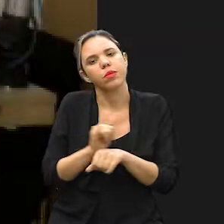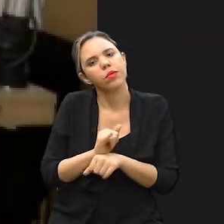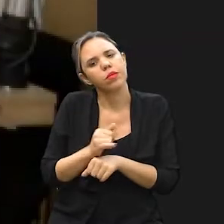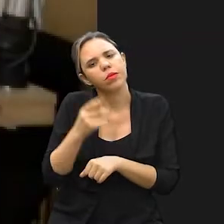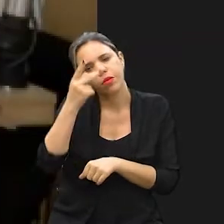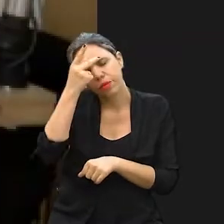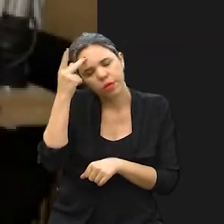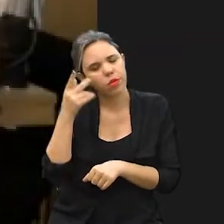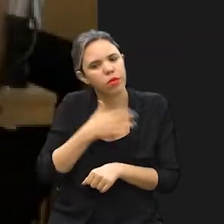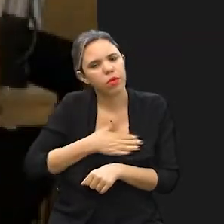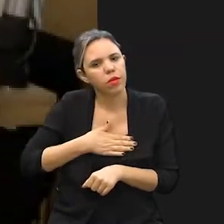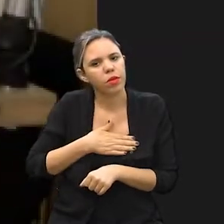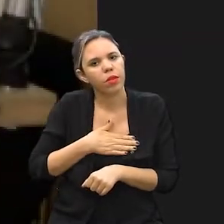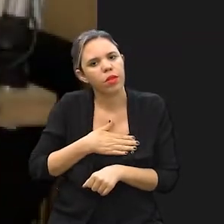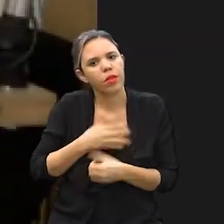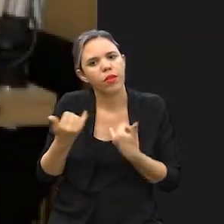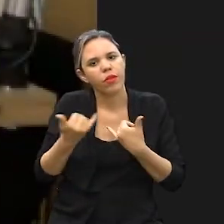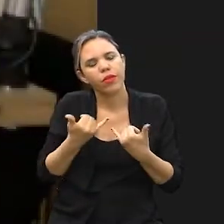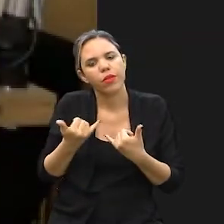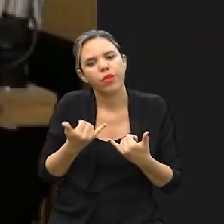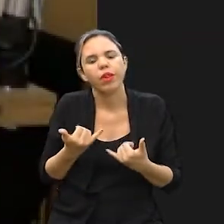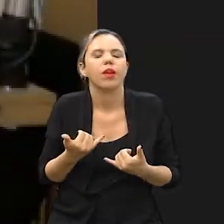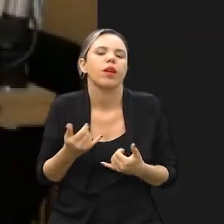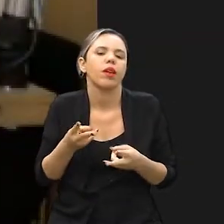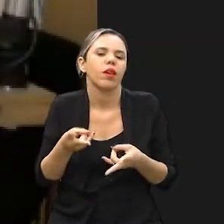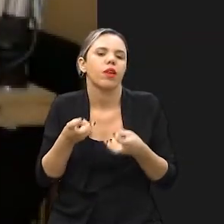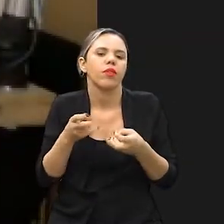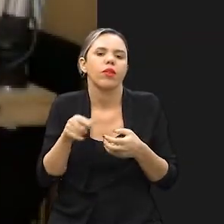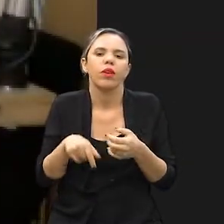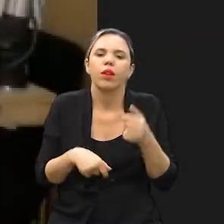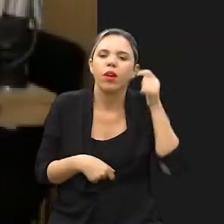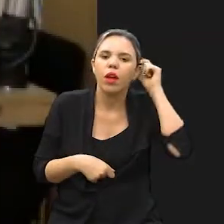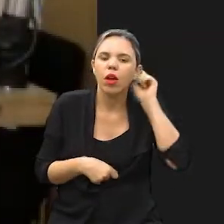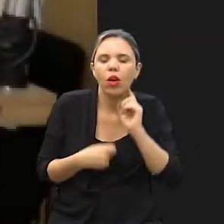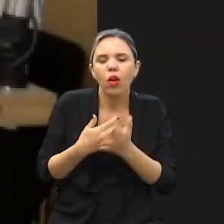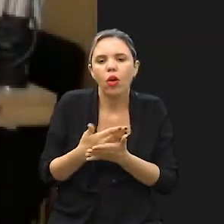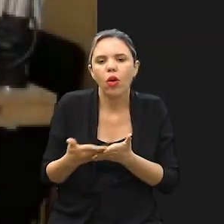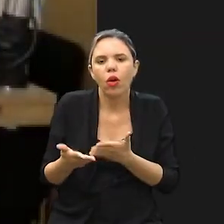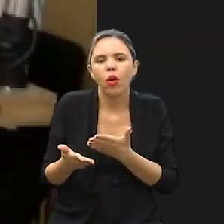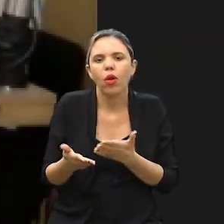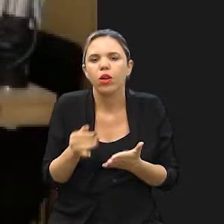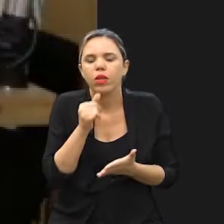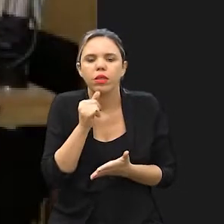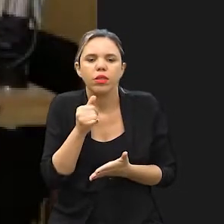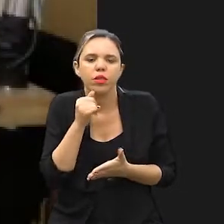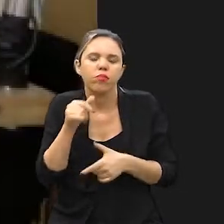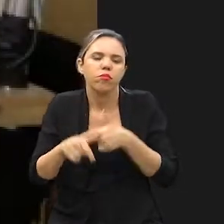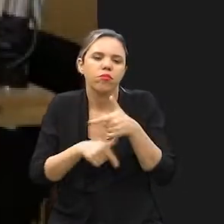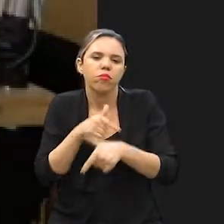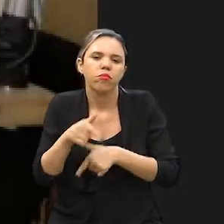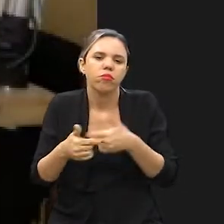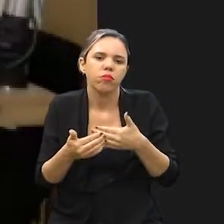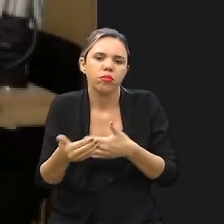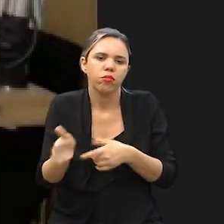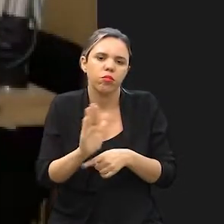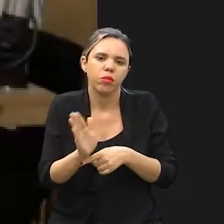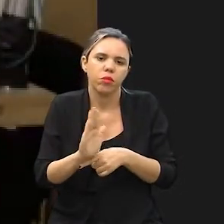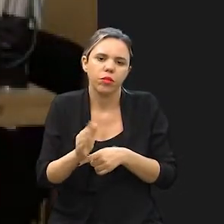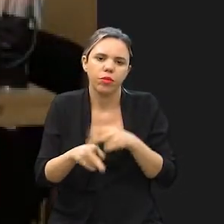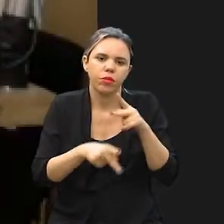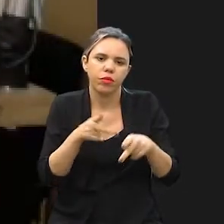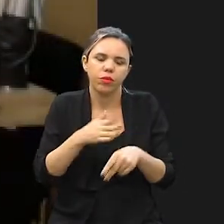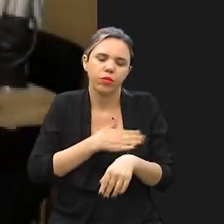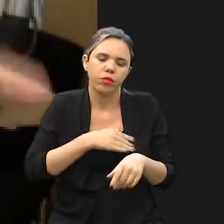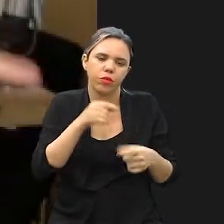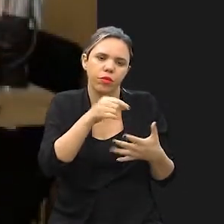entender se o pessoal está gostando e o que que eles estão gostando. E vendo isso, eu começo a trabalhar os próximos vídeos. Ah, o pessoal